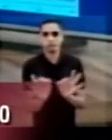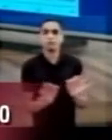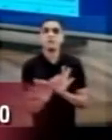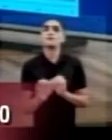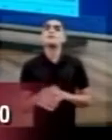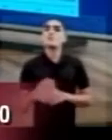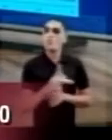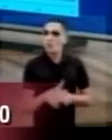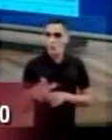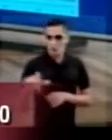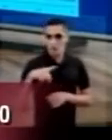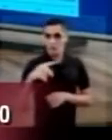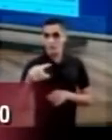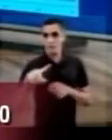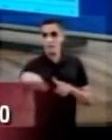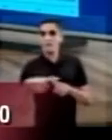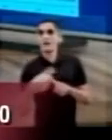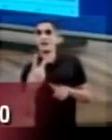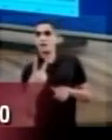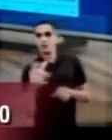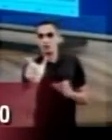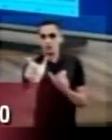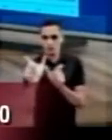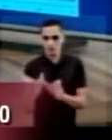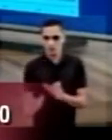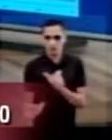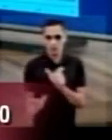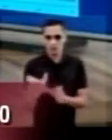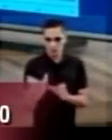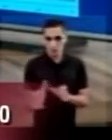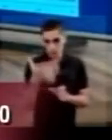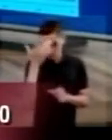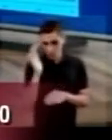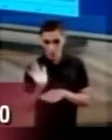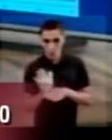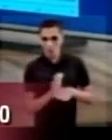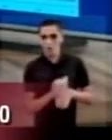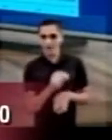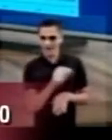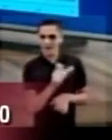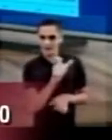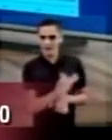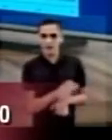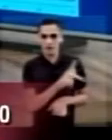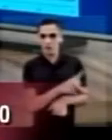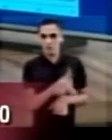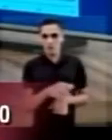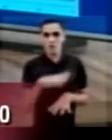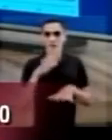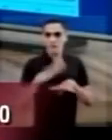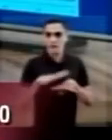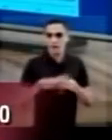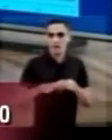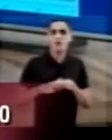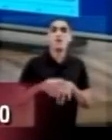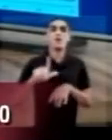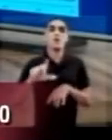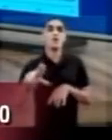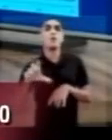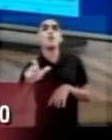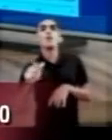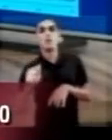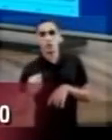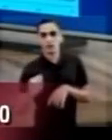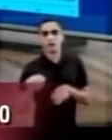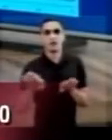ele tem mais dois assistentes, um chama Lourenço Peixoto, o outro Lucas Oliveira, que fizeram